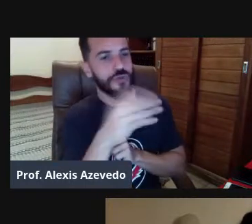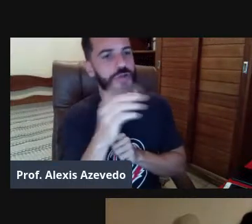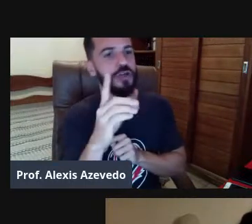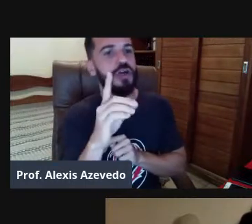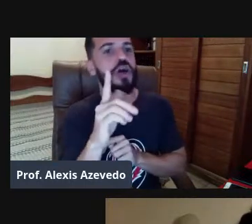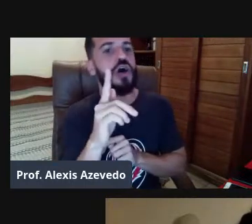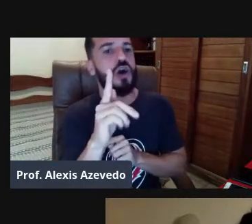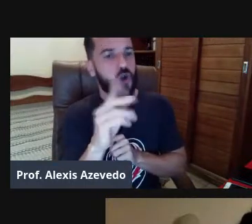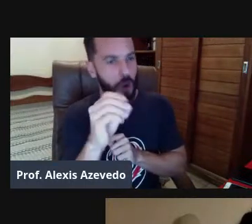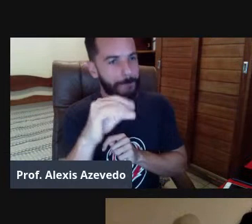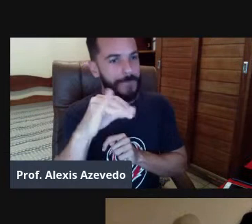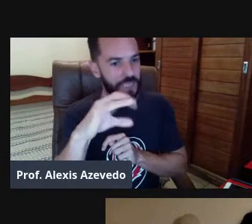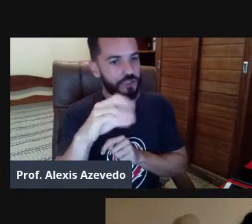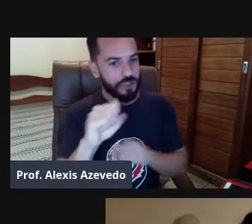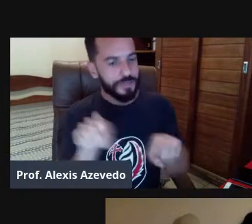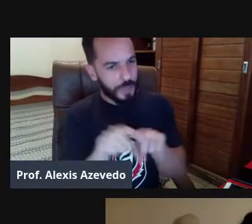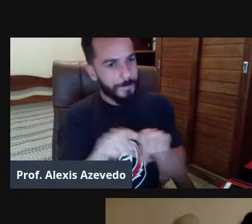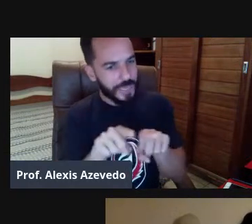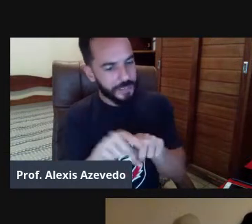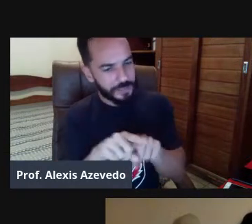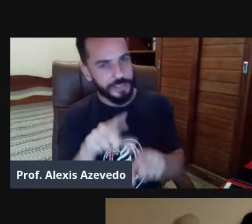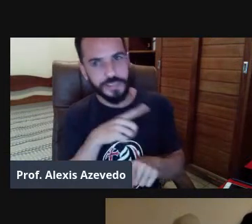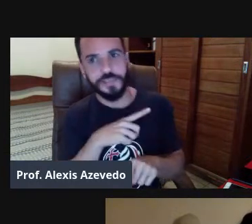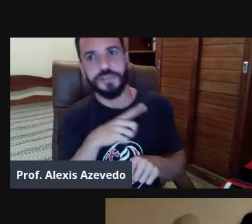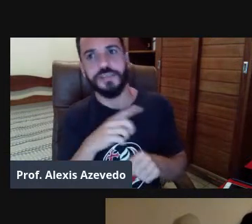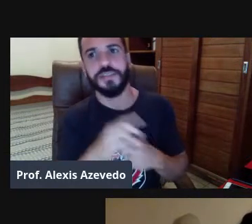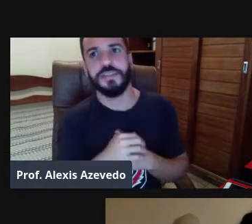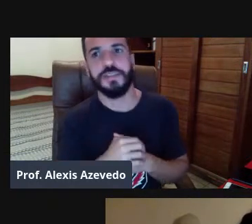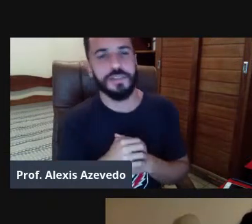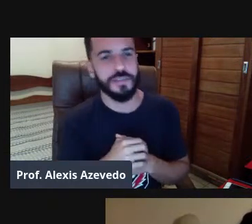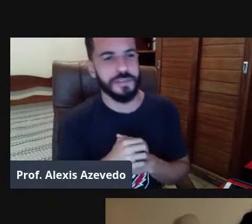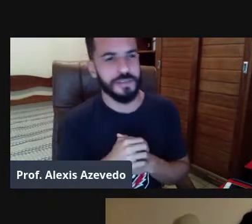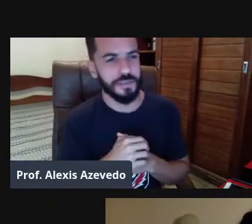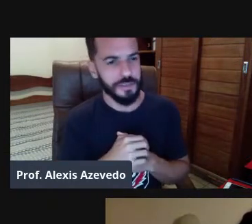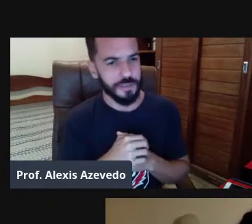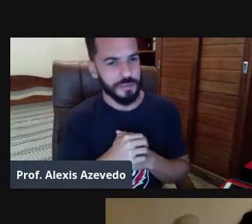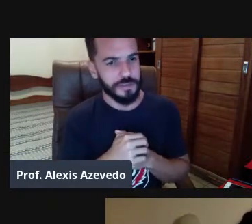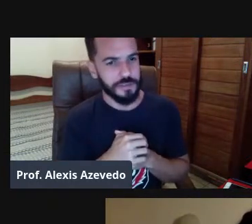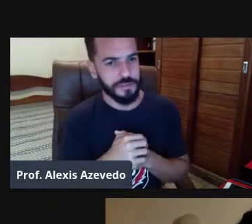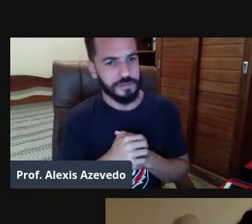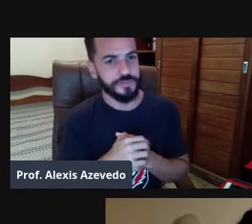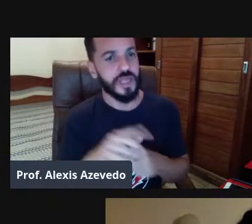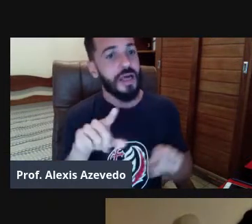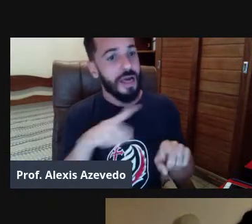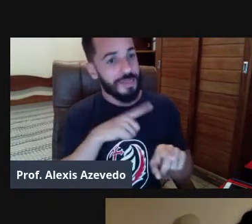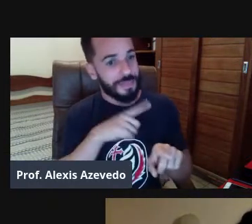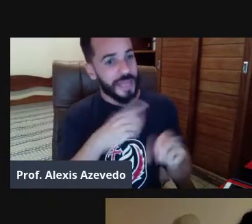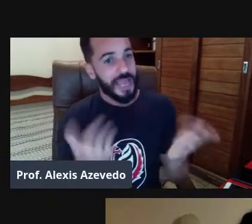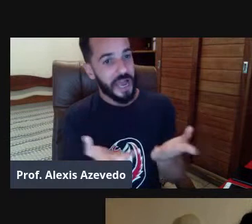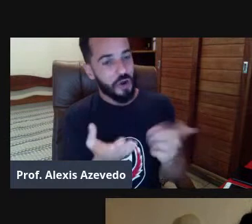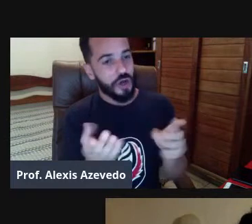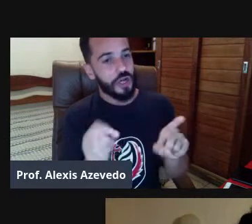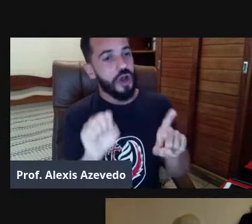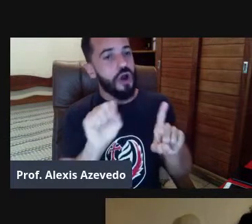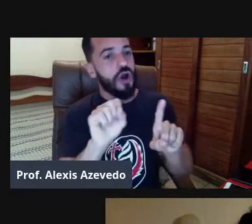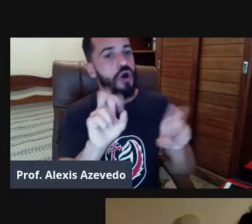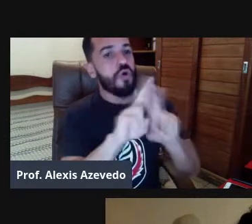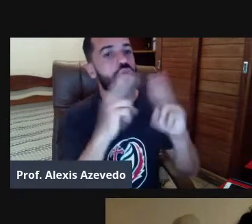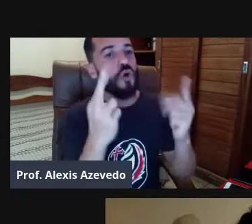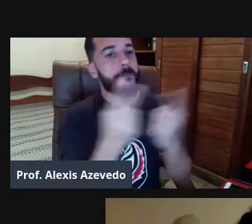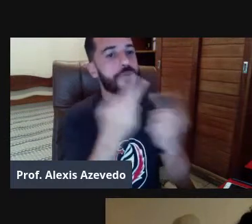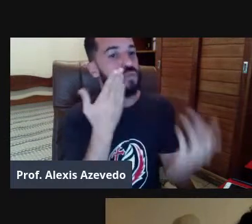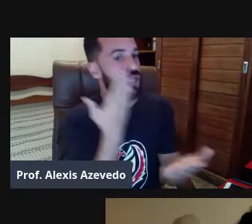fotografia. Sim. Então, nós temos os grupos de estudo, né? E